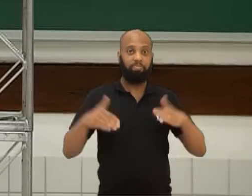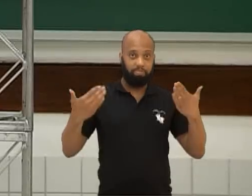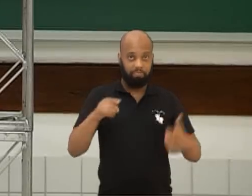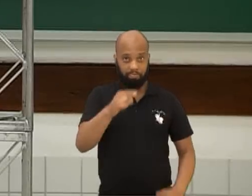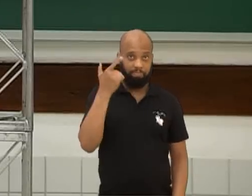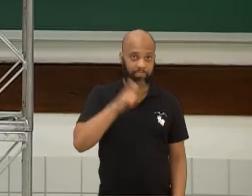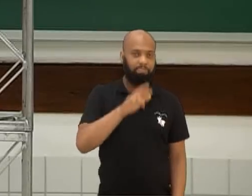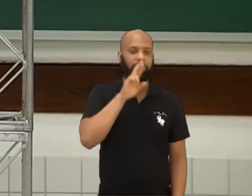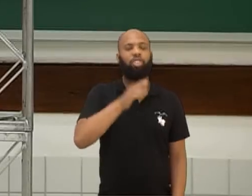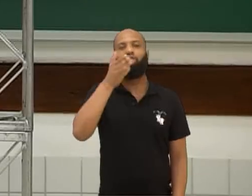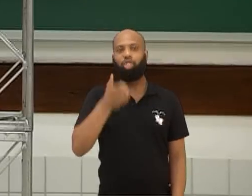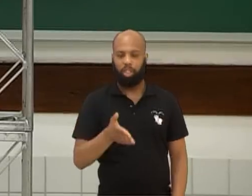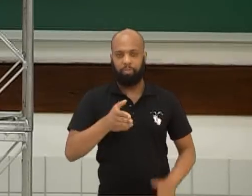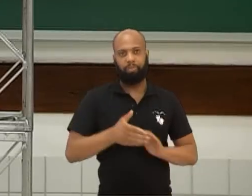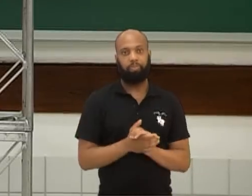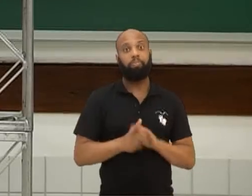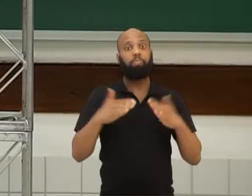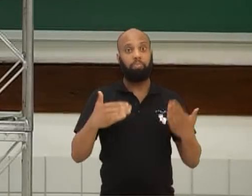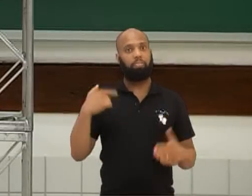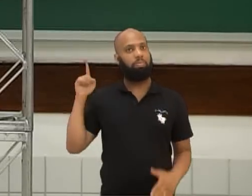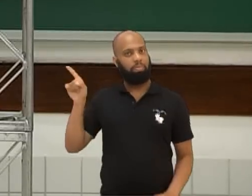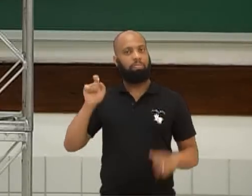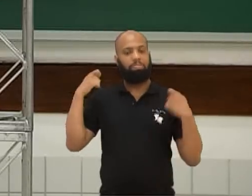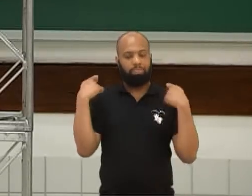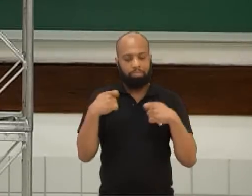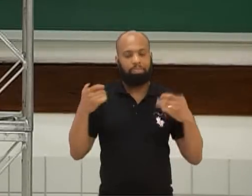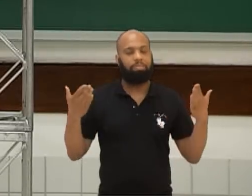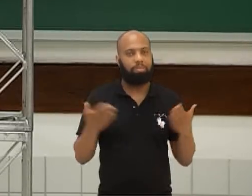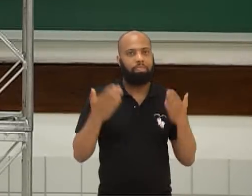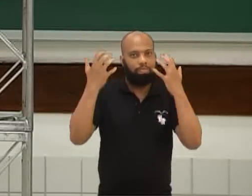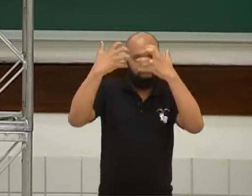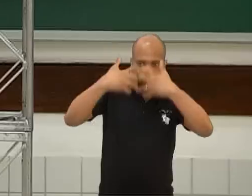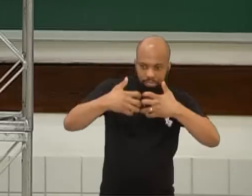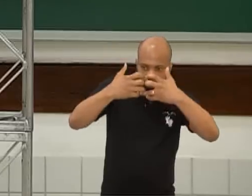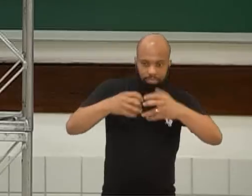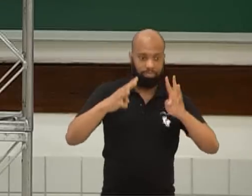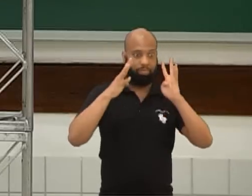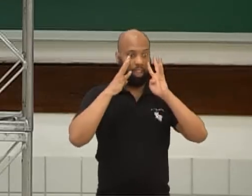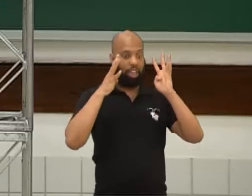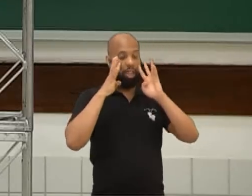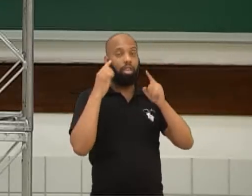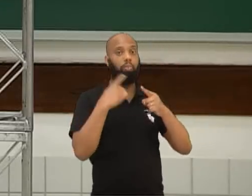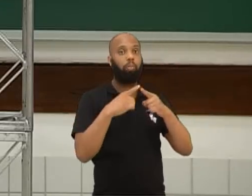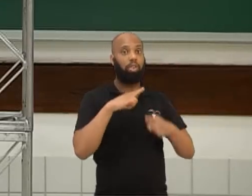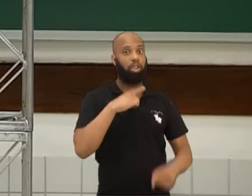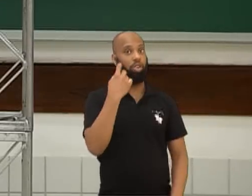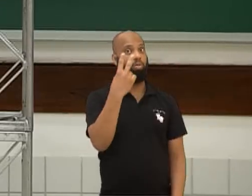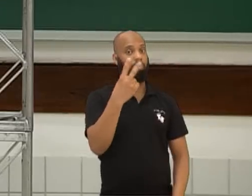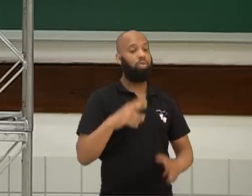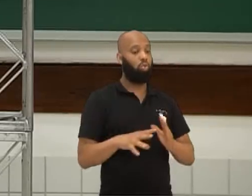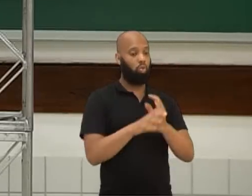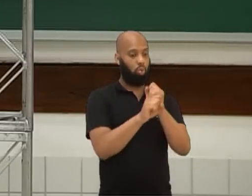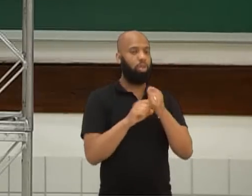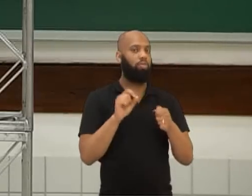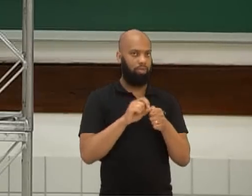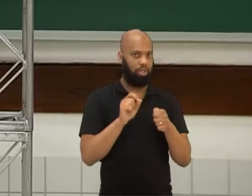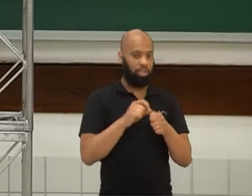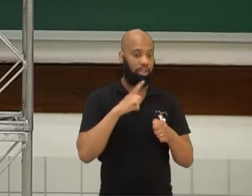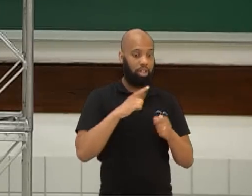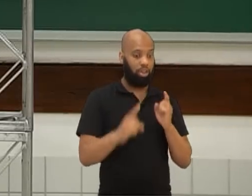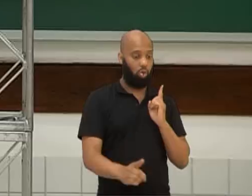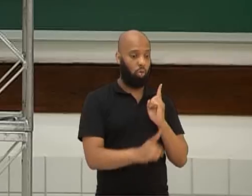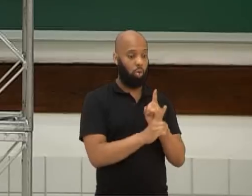E aí, conseguiram resolver? Esse aqui exigiu um pouquinho mais de atenção, porque eu tenho que fazer 2 cálculos, né? Eu tenho que